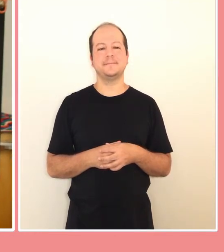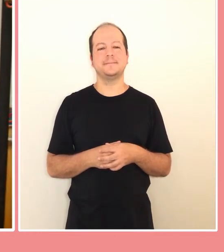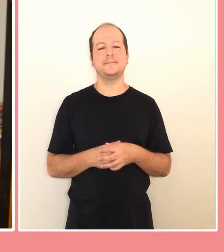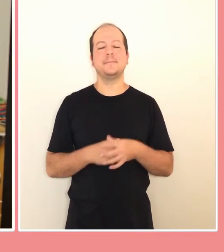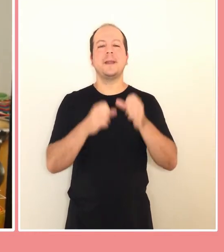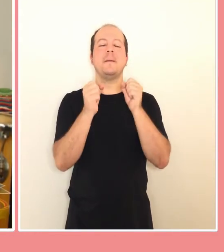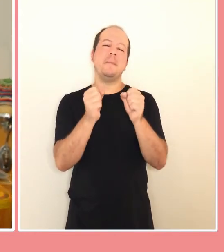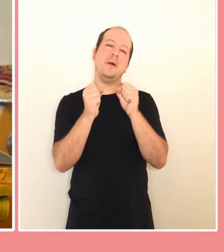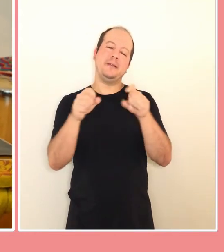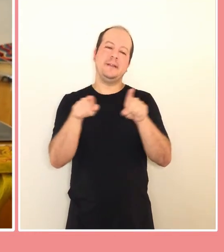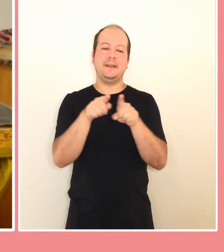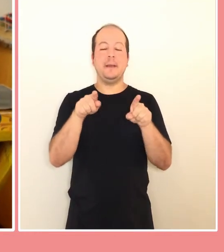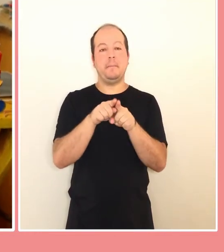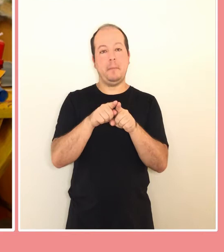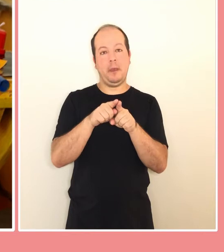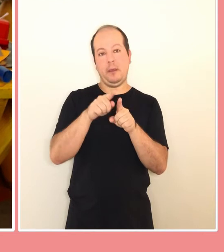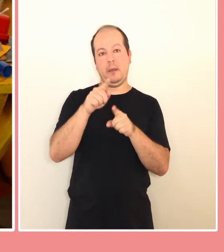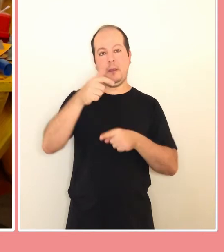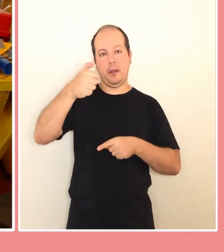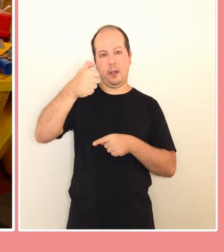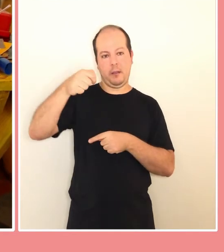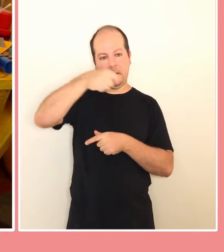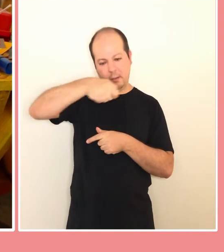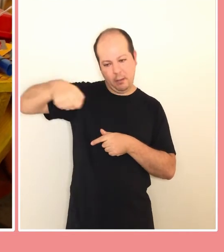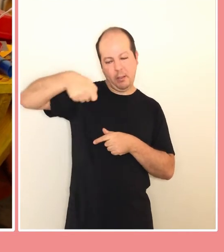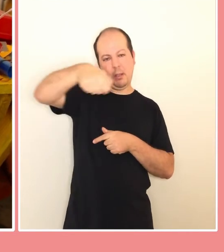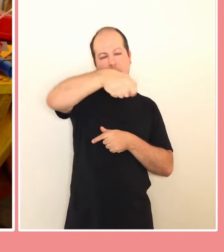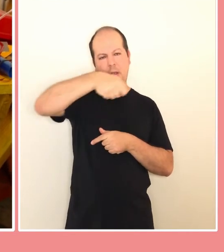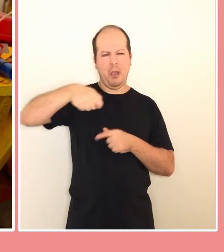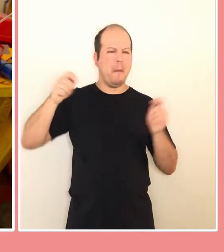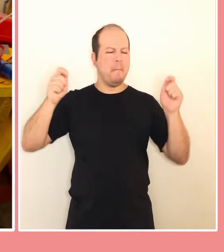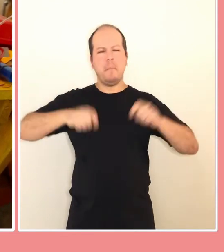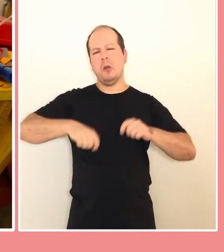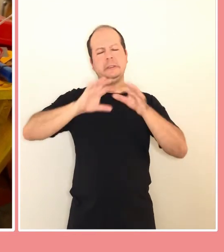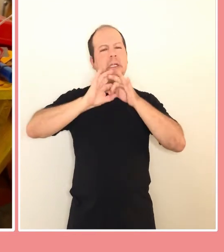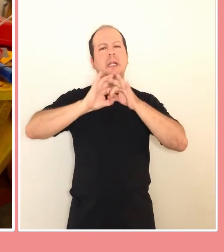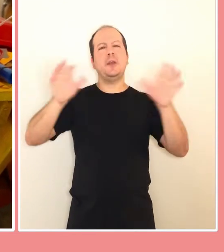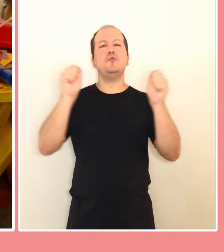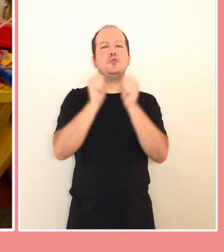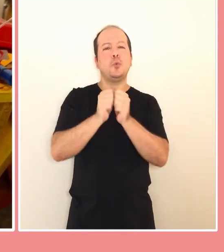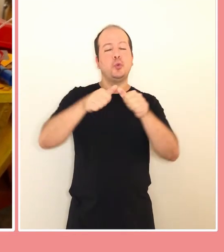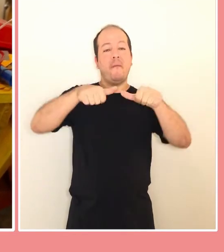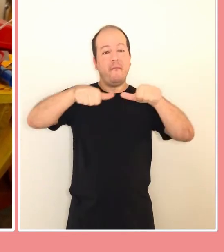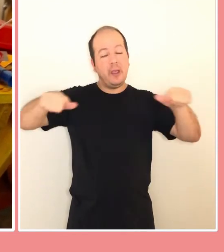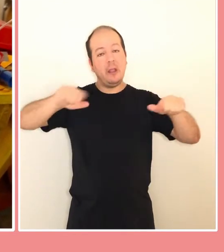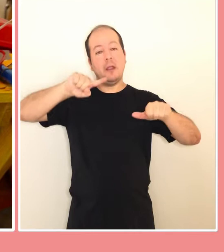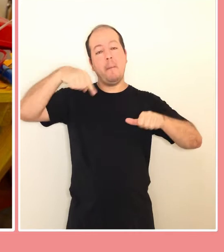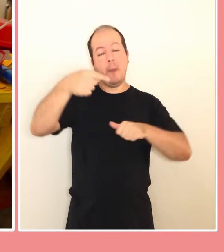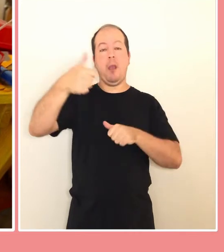Posso brincar também com o pincel atômico, interagindo também com as fitas adesivas, né?